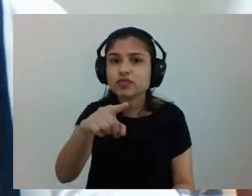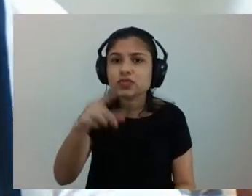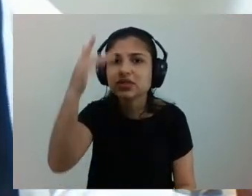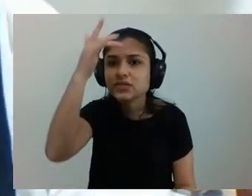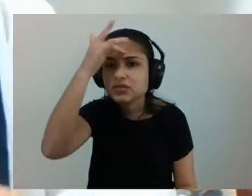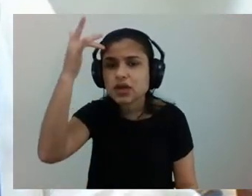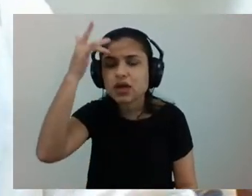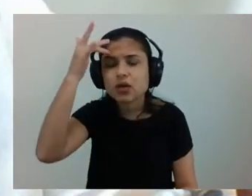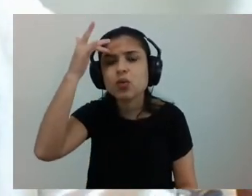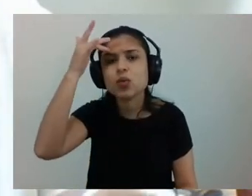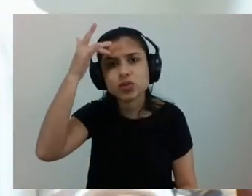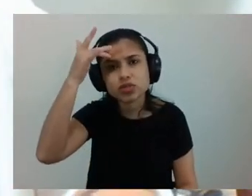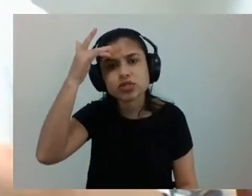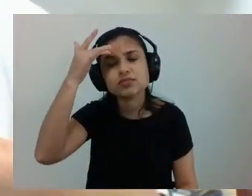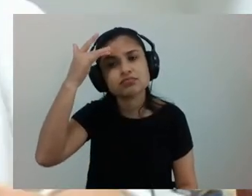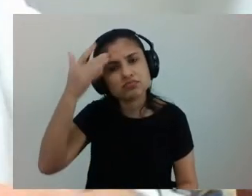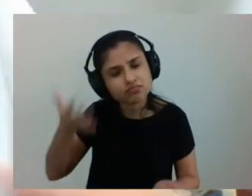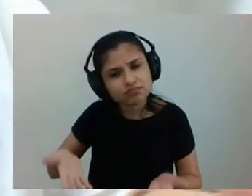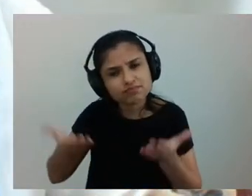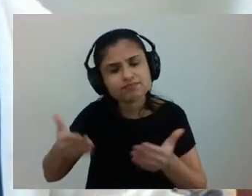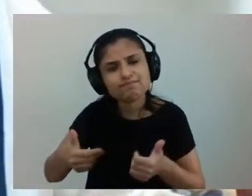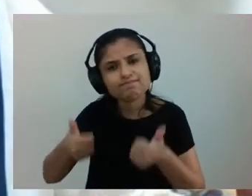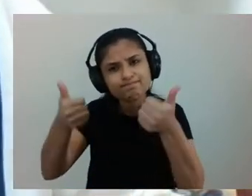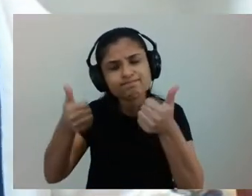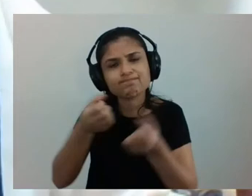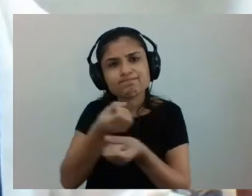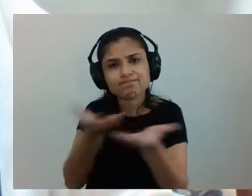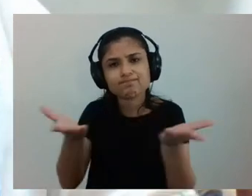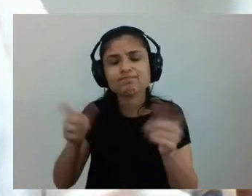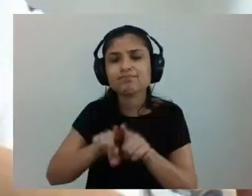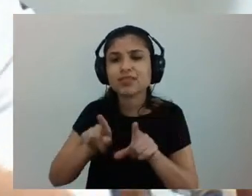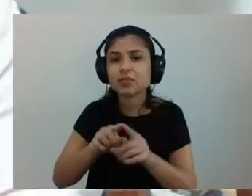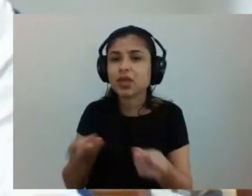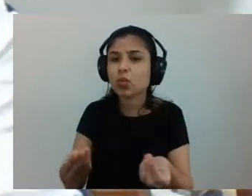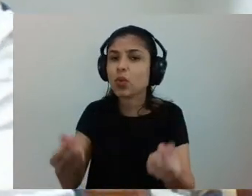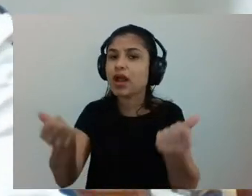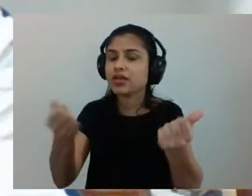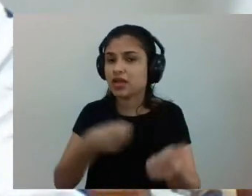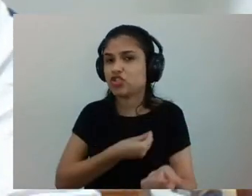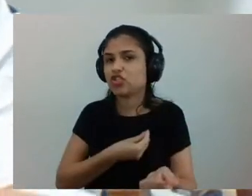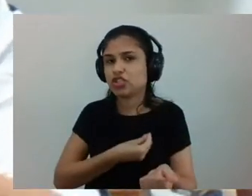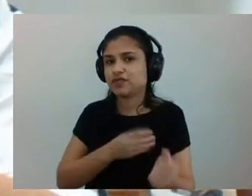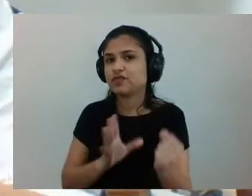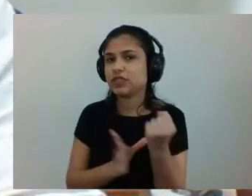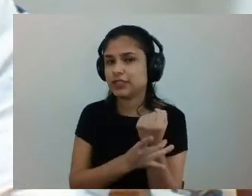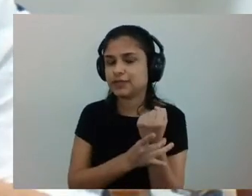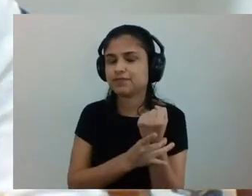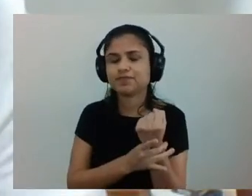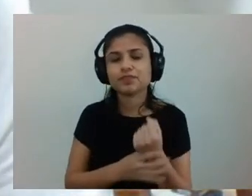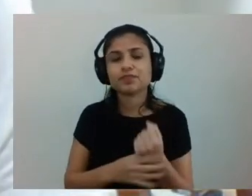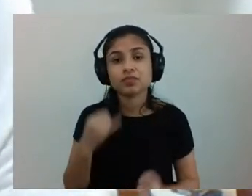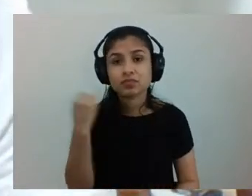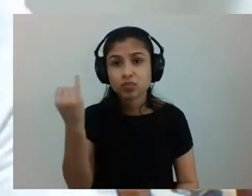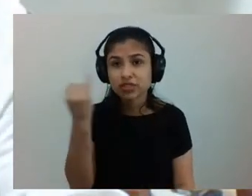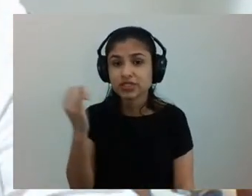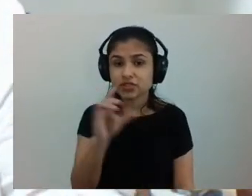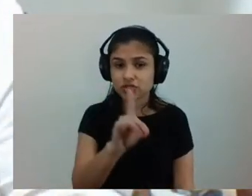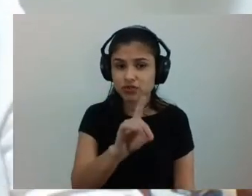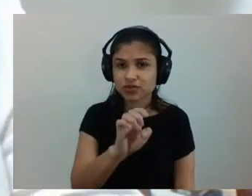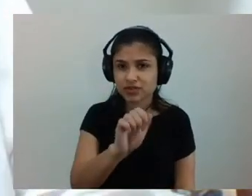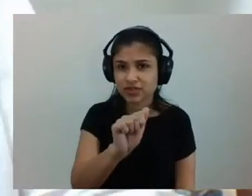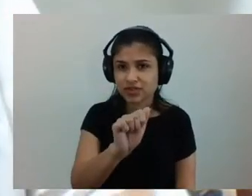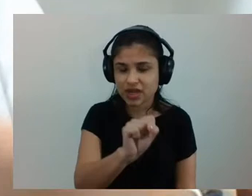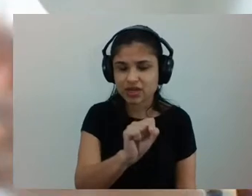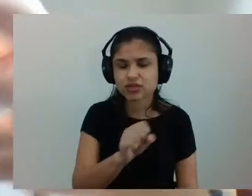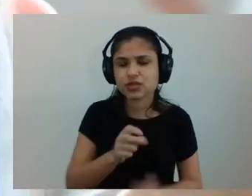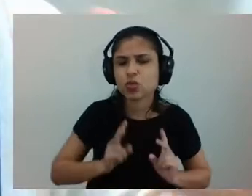mental, para a promoção de uma qualidade de vida. Então, é muito importante que o DEAS continue a sua atuação,